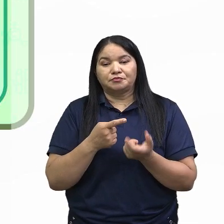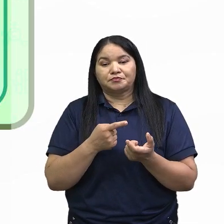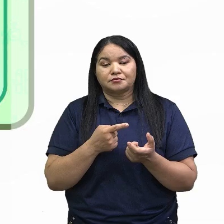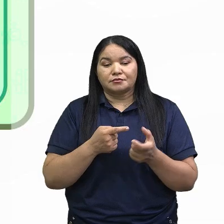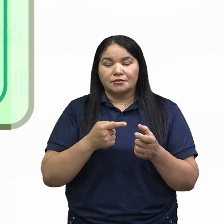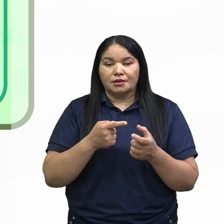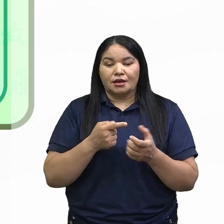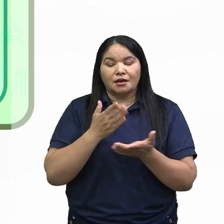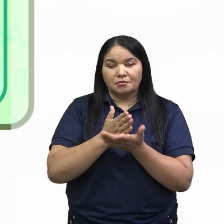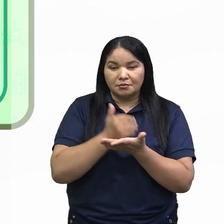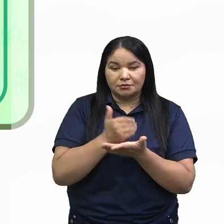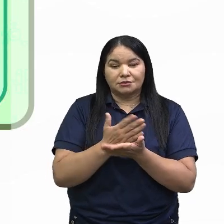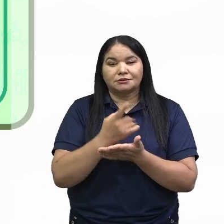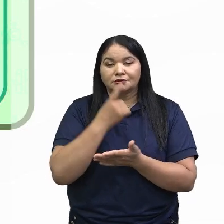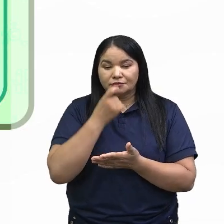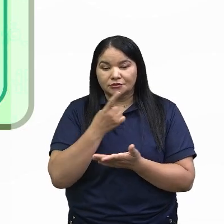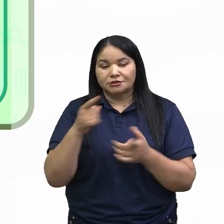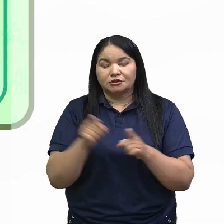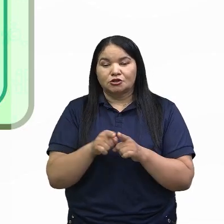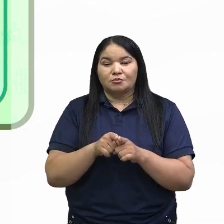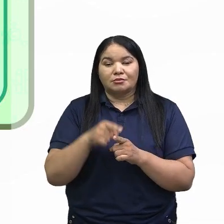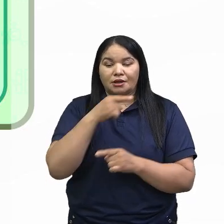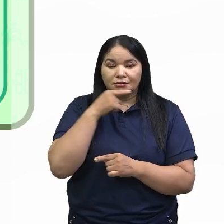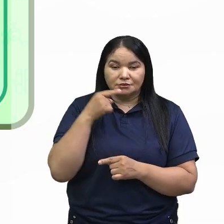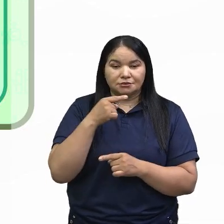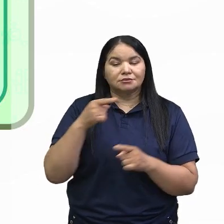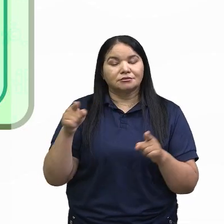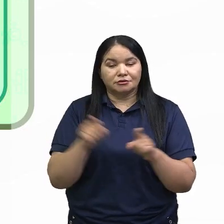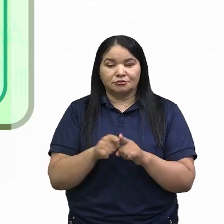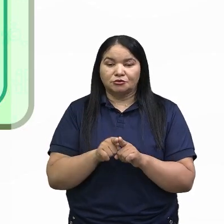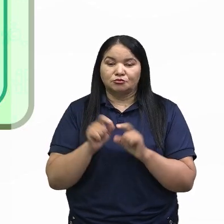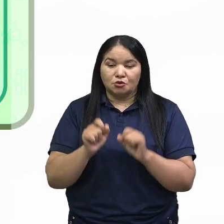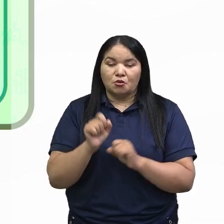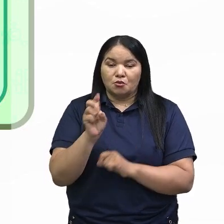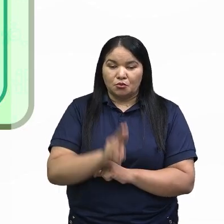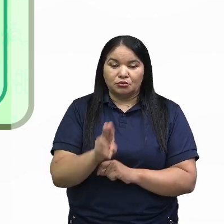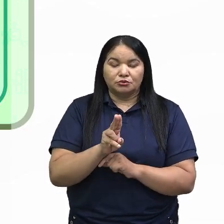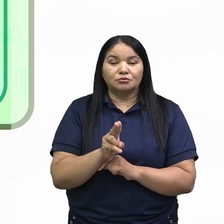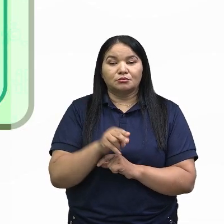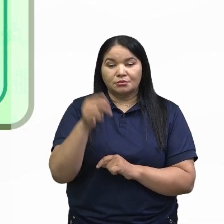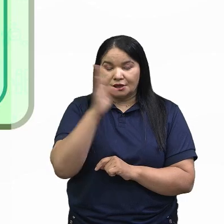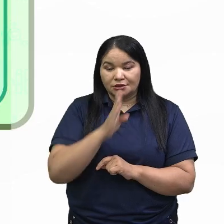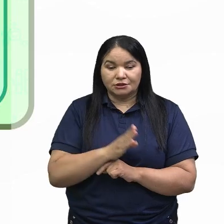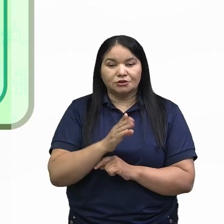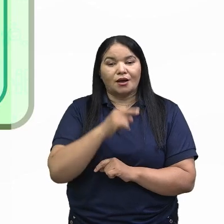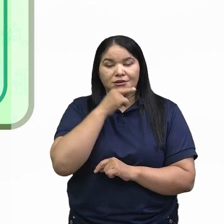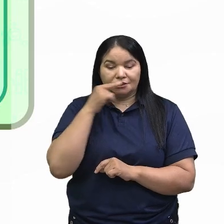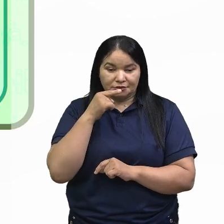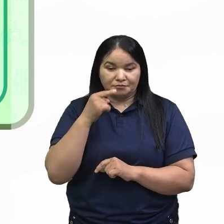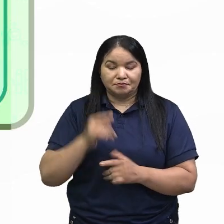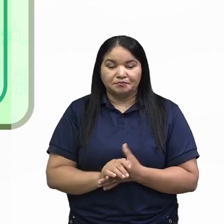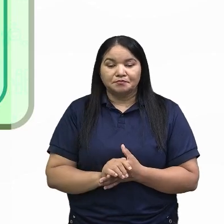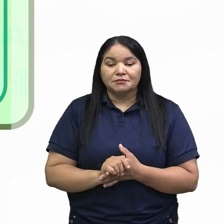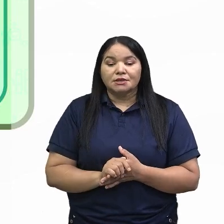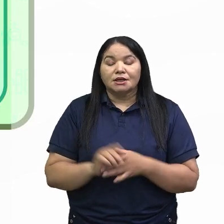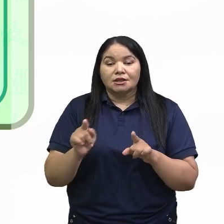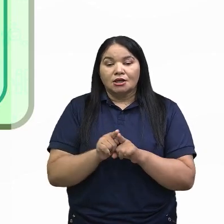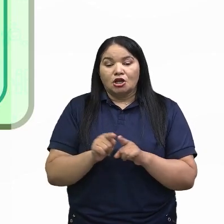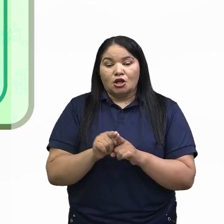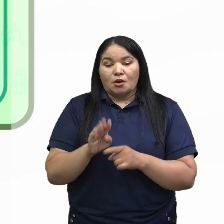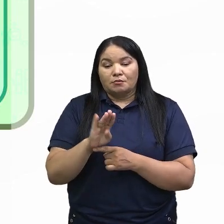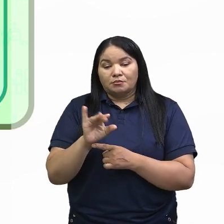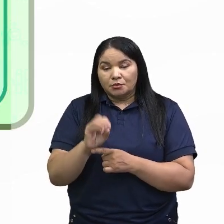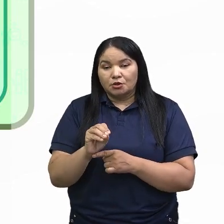fontes vegetais, tais como beterraba, milho, cana-de-açúcar, sendo o último mais comum no Brasil, ou seja, a